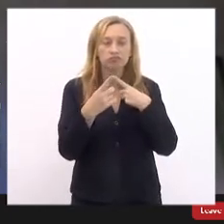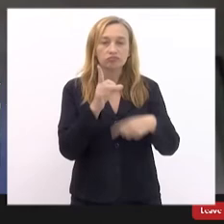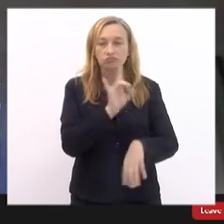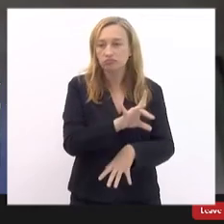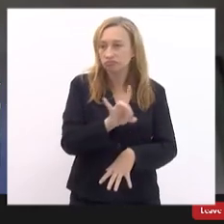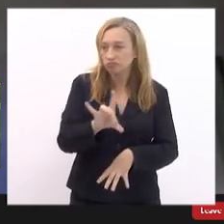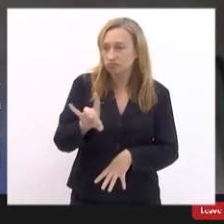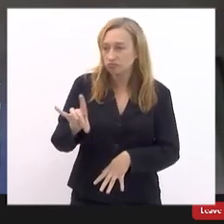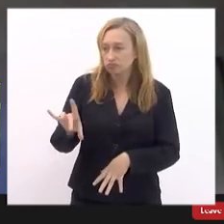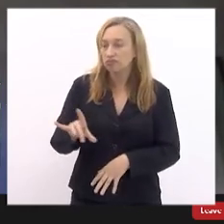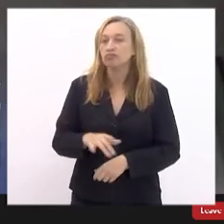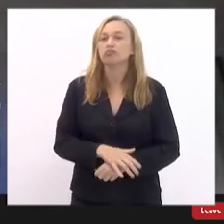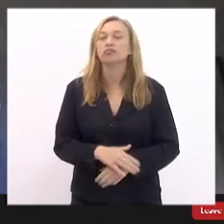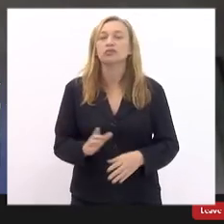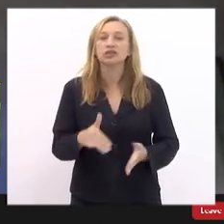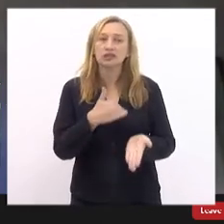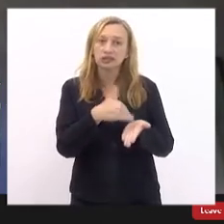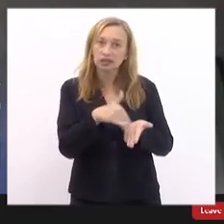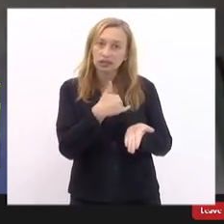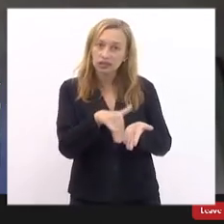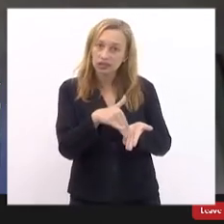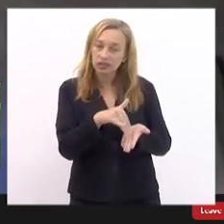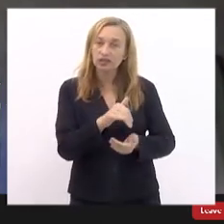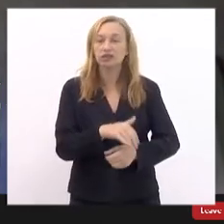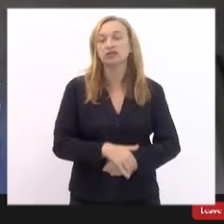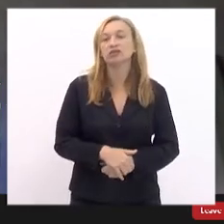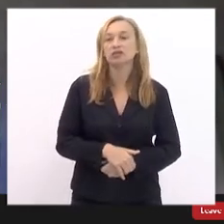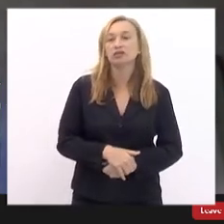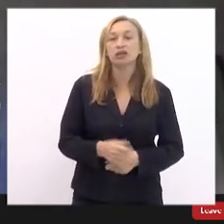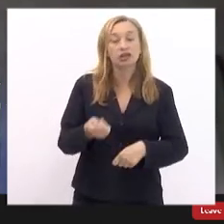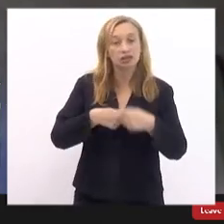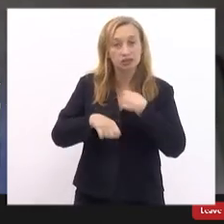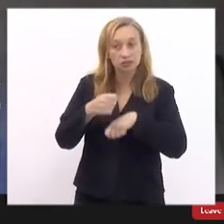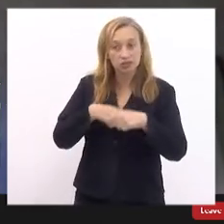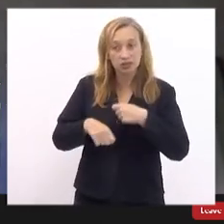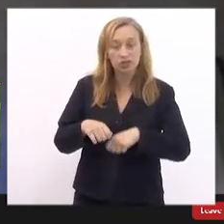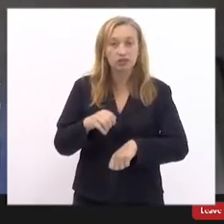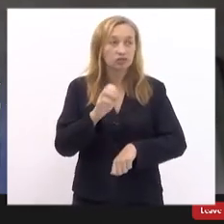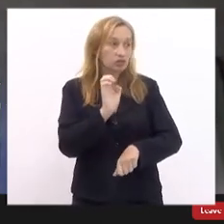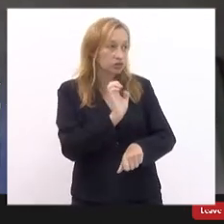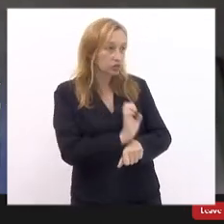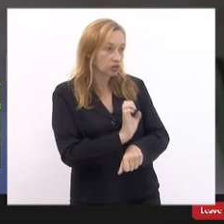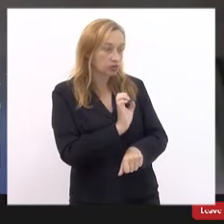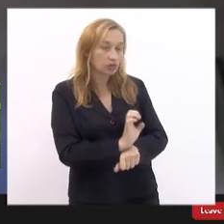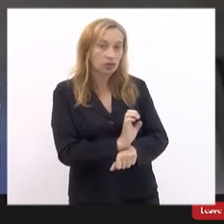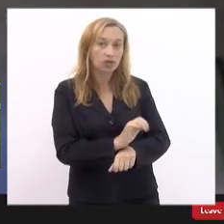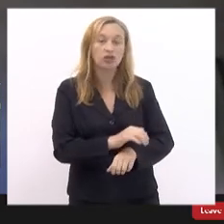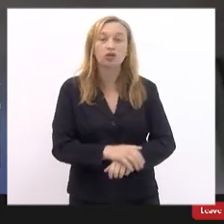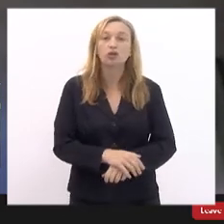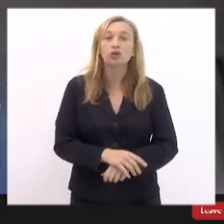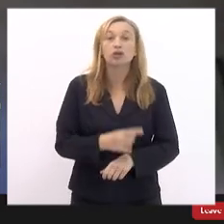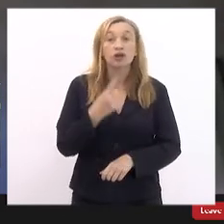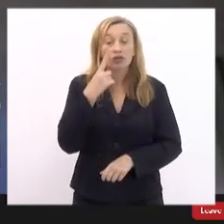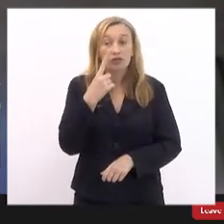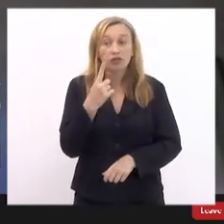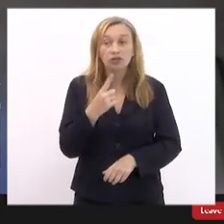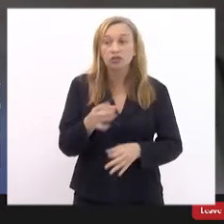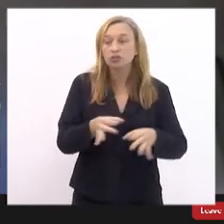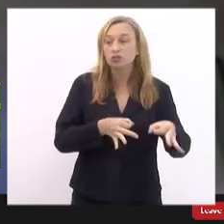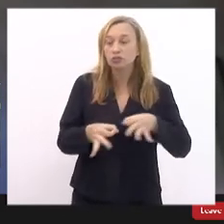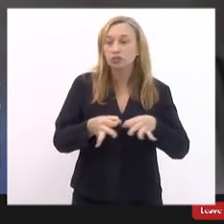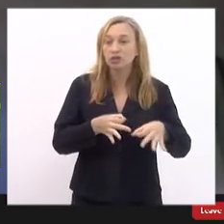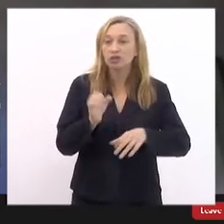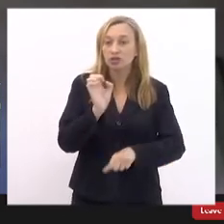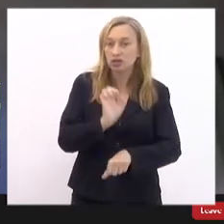cada uma das secretarias da administração estadual, né, o que está previsto no plano